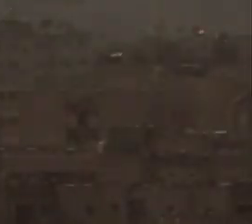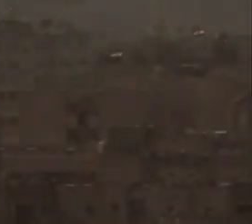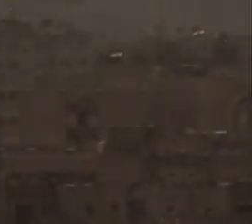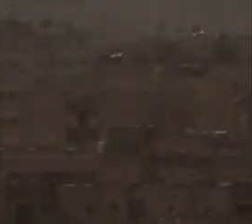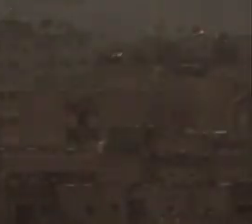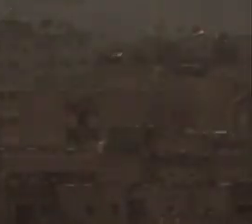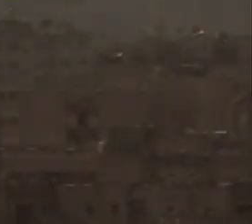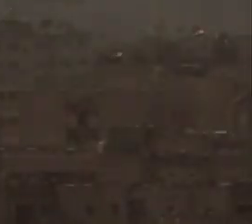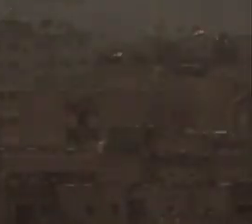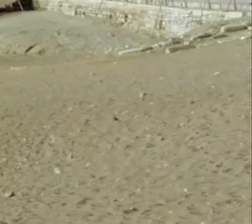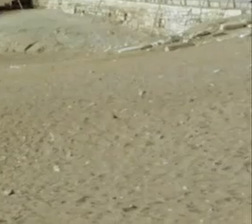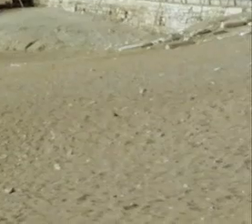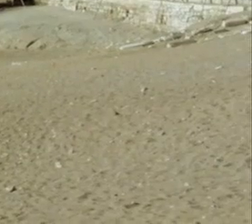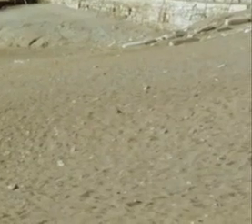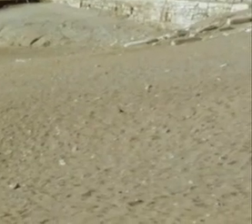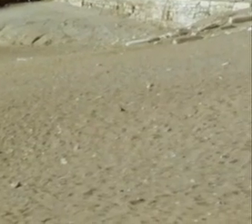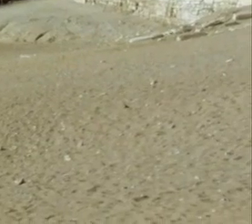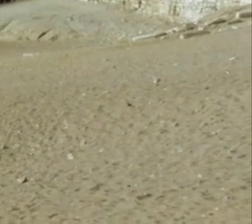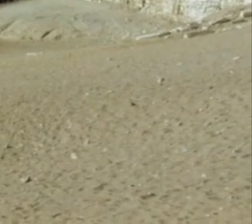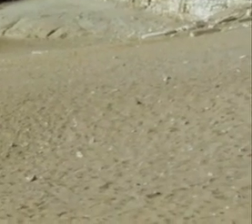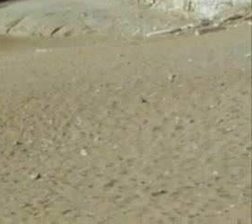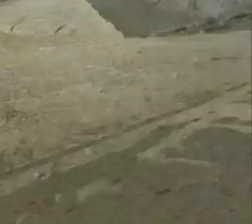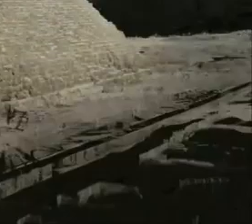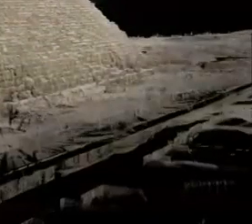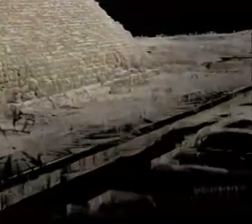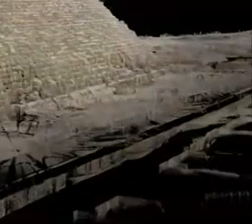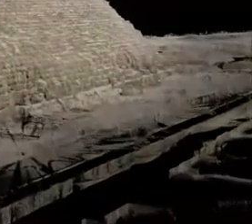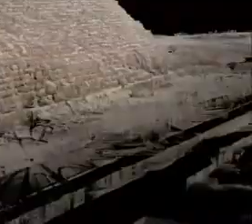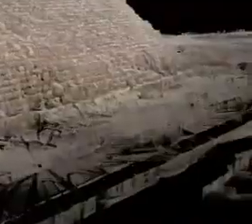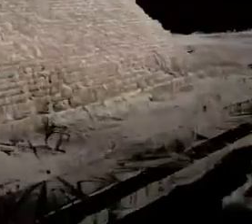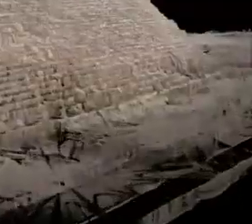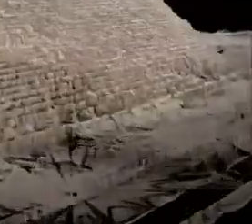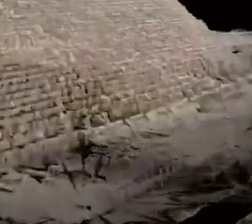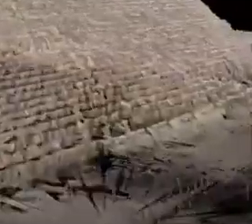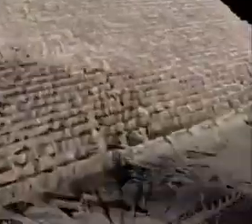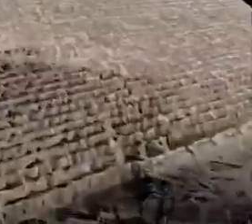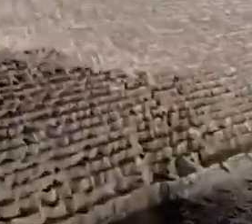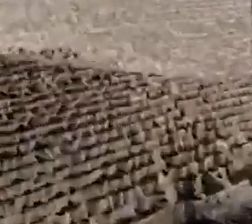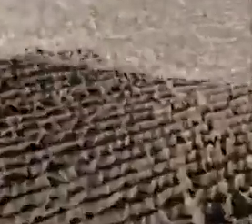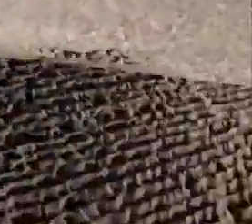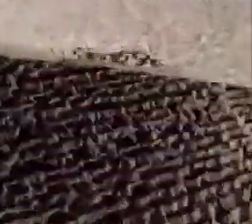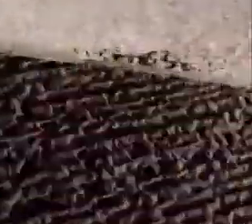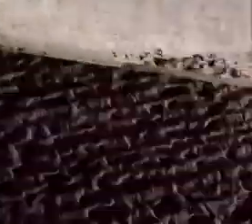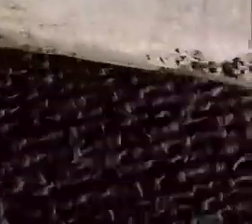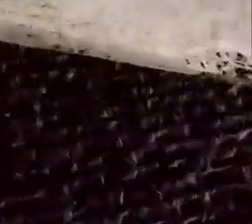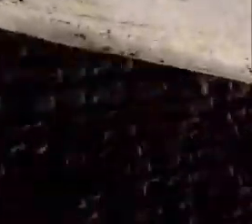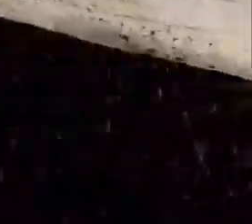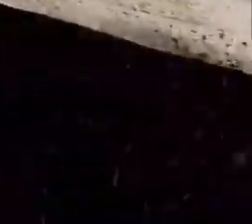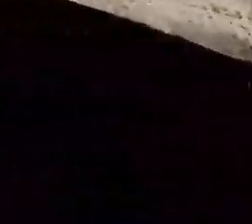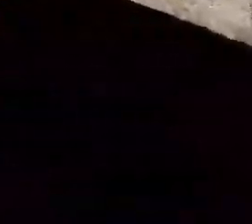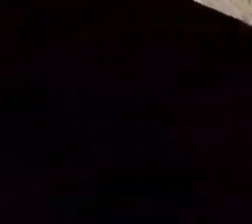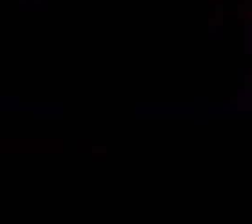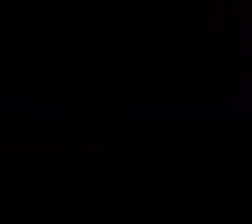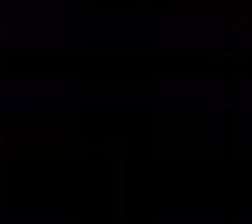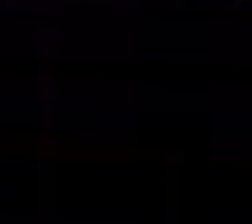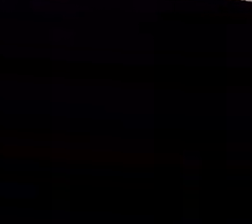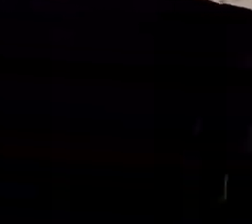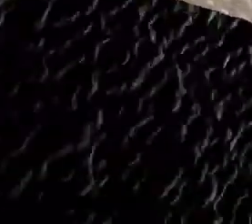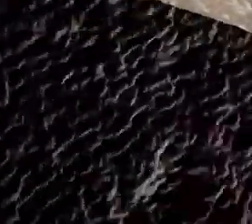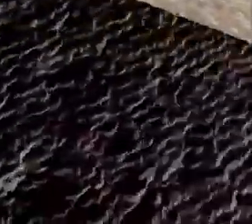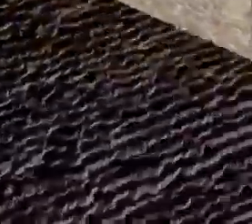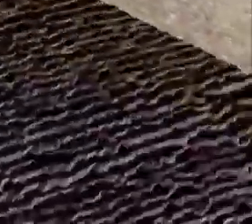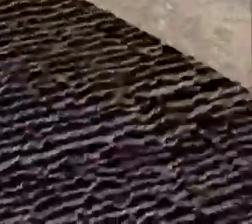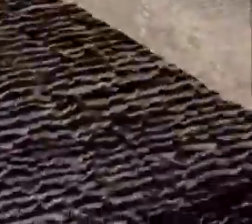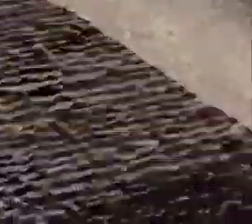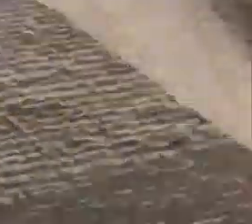A porta de entrada para o Antigo Egito, Cairo. Com que precisão as pirâmides foram construídas há milhares de anos?